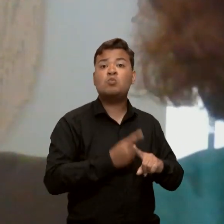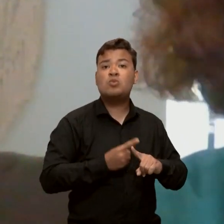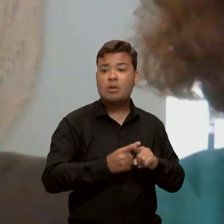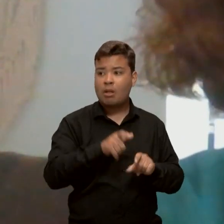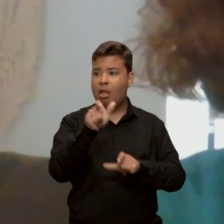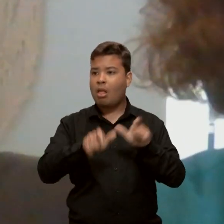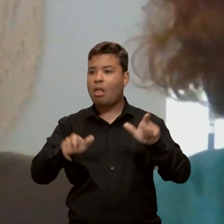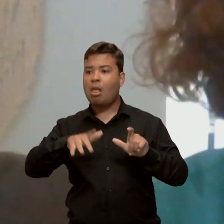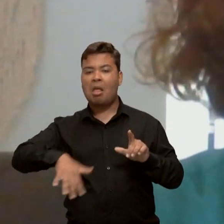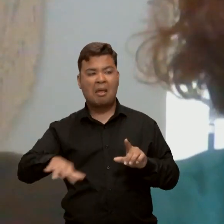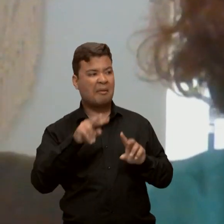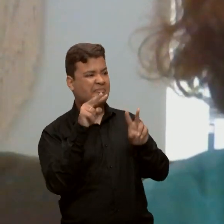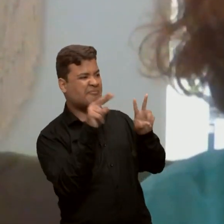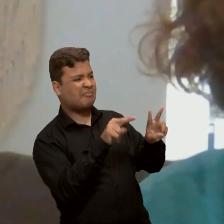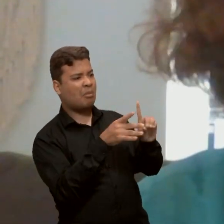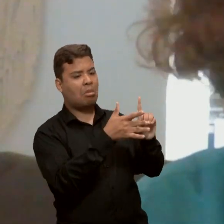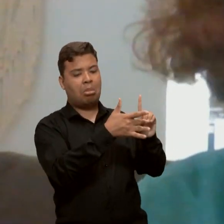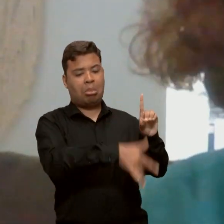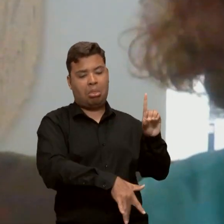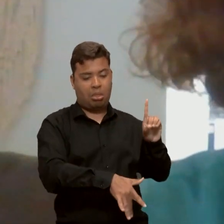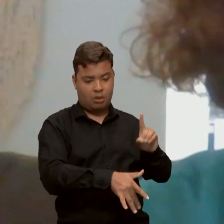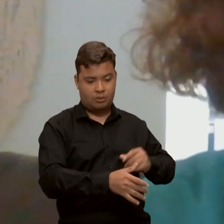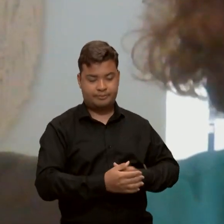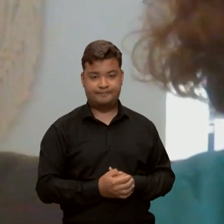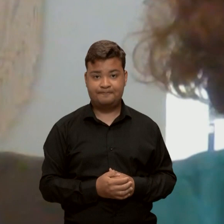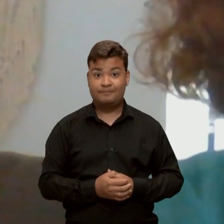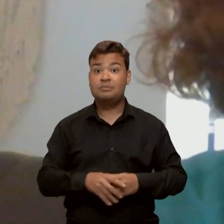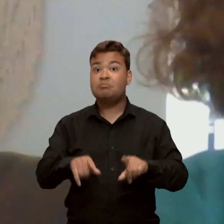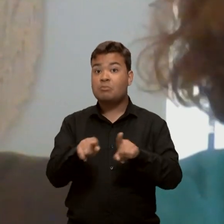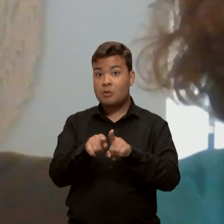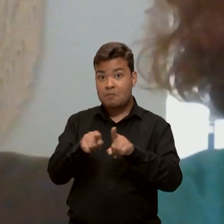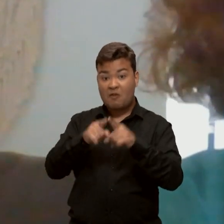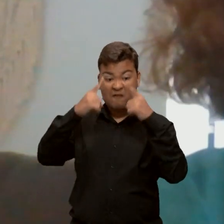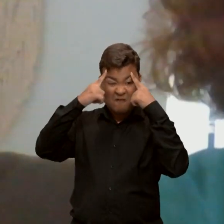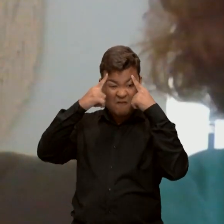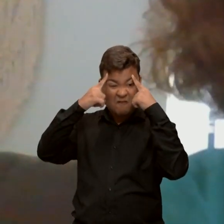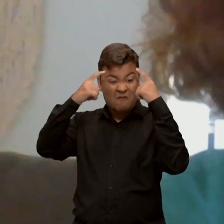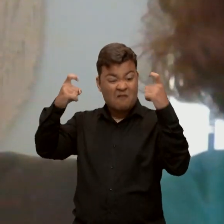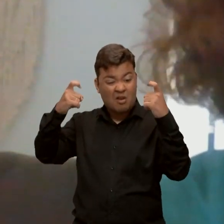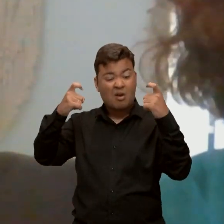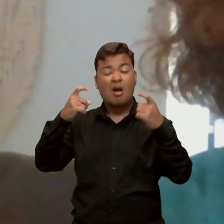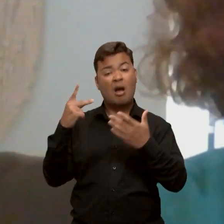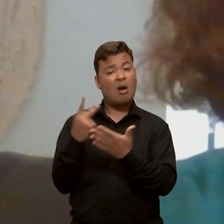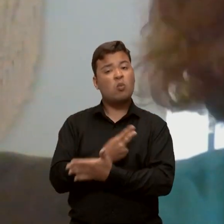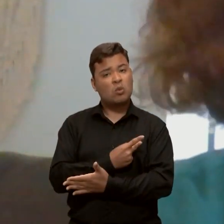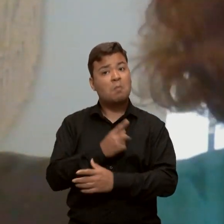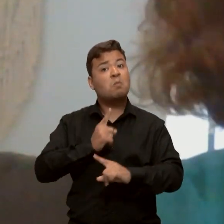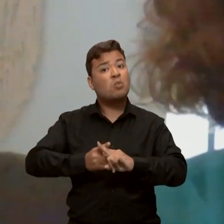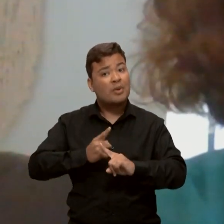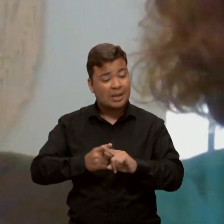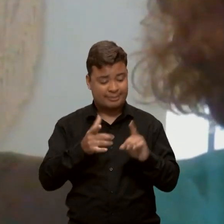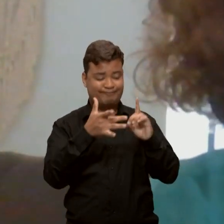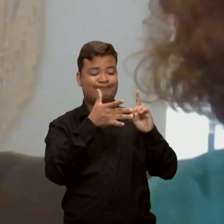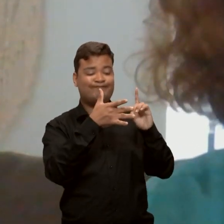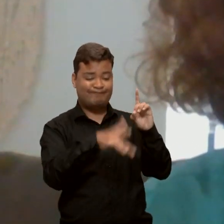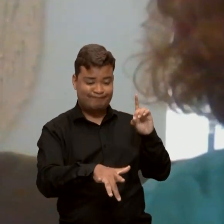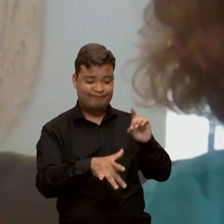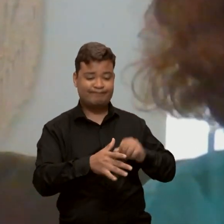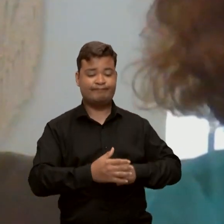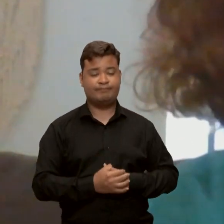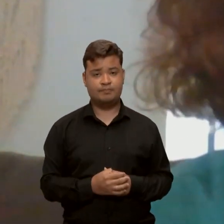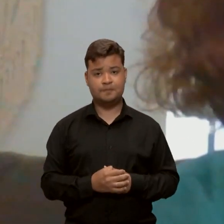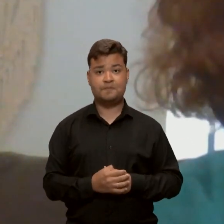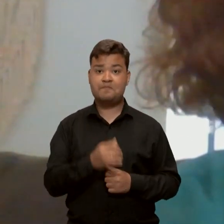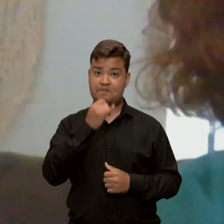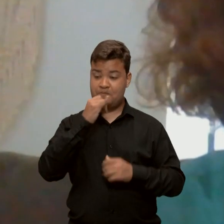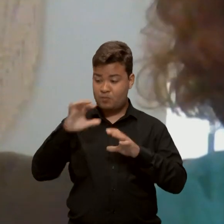violência acontece por conta do capacitismo, né? Se a gente está falando de rede de apoio. A gente sabe, né, que a